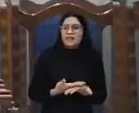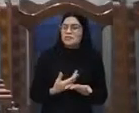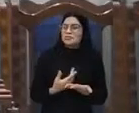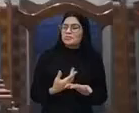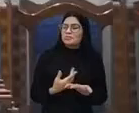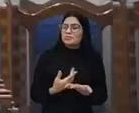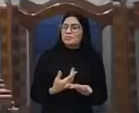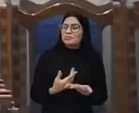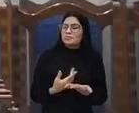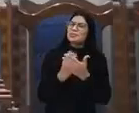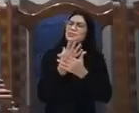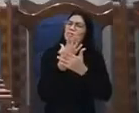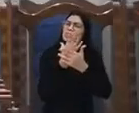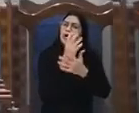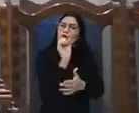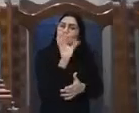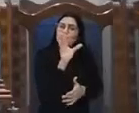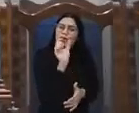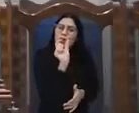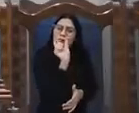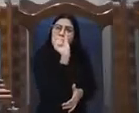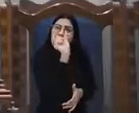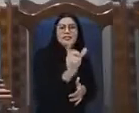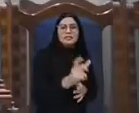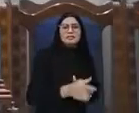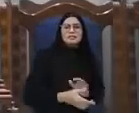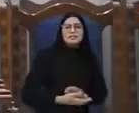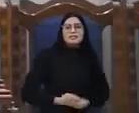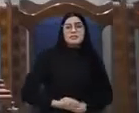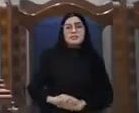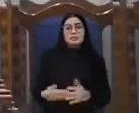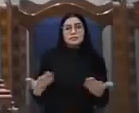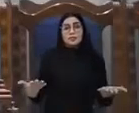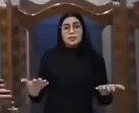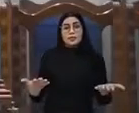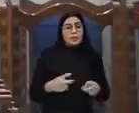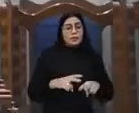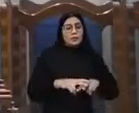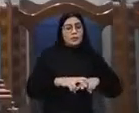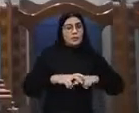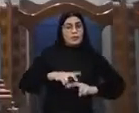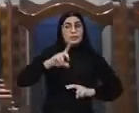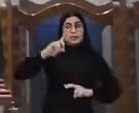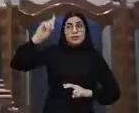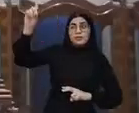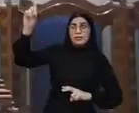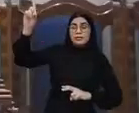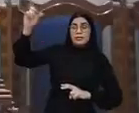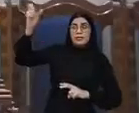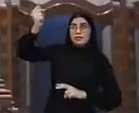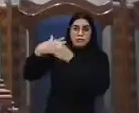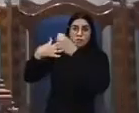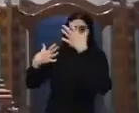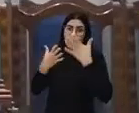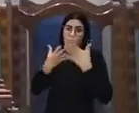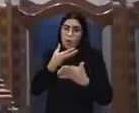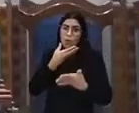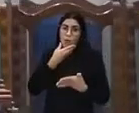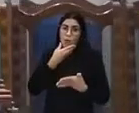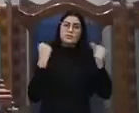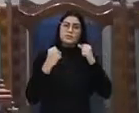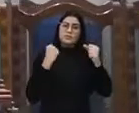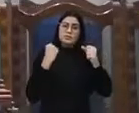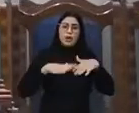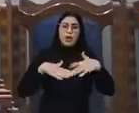E ele criou só com o poder da palavra. Aleluia. Foi isso que Deus revelou ao salmista no Salmo 121, quando Davi